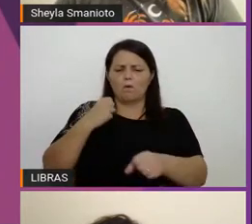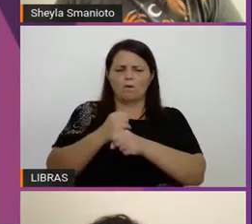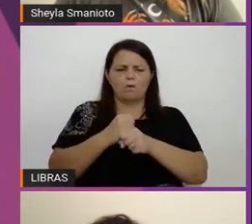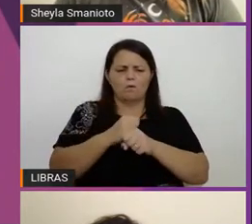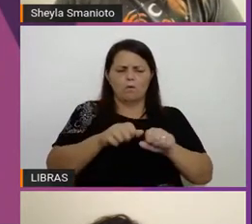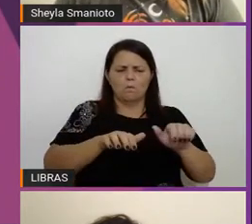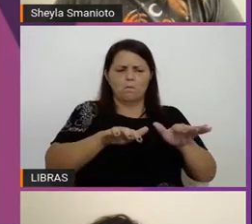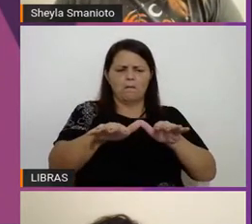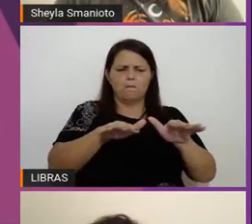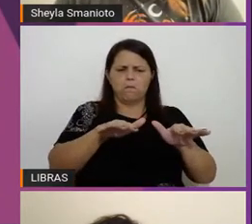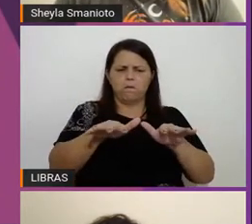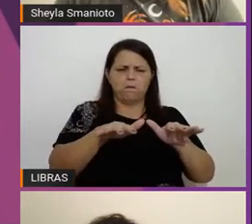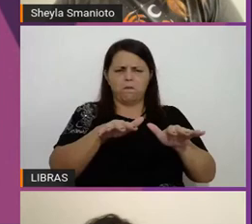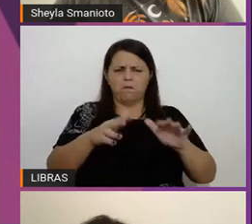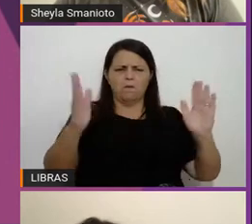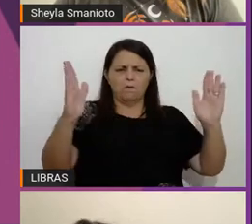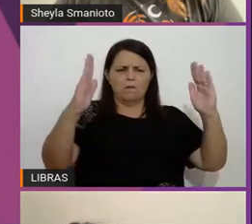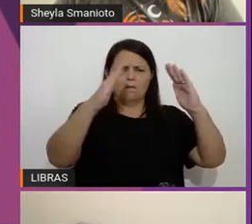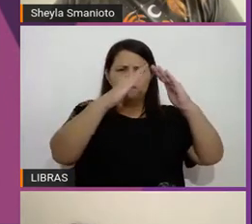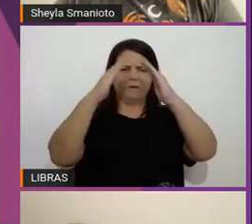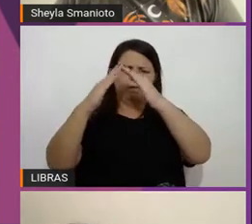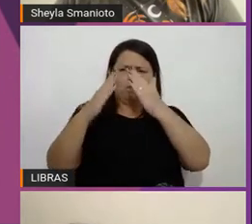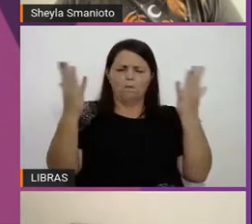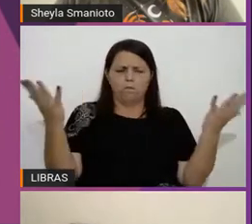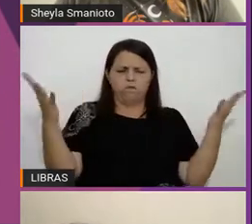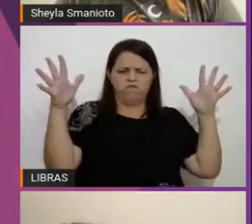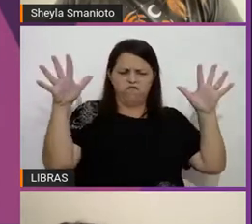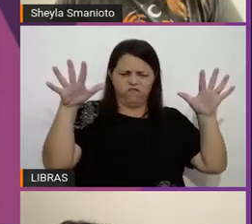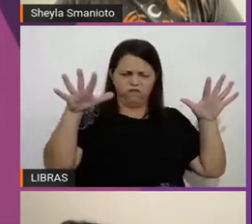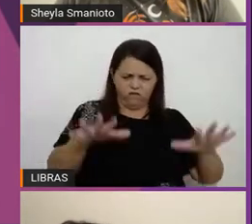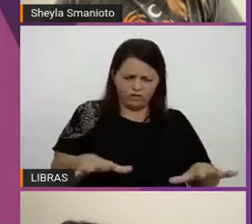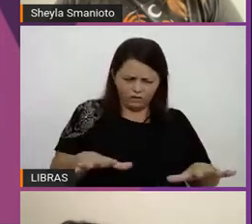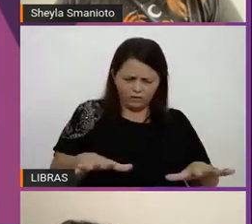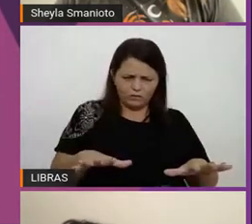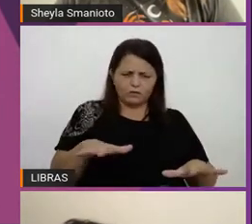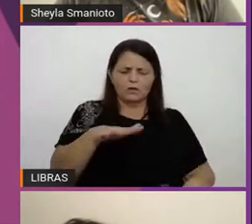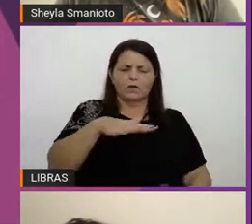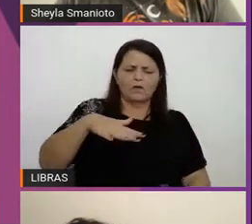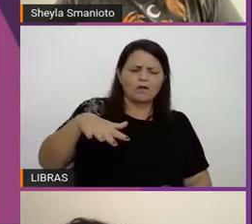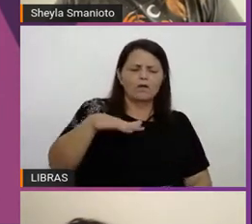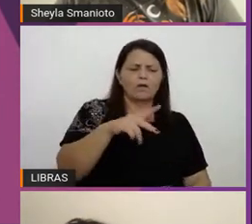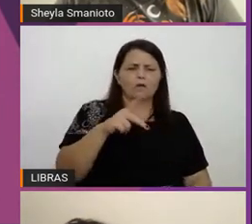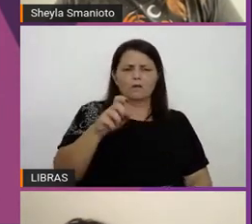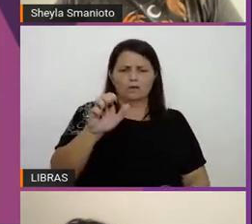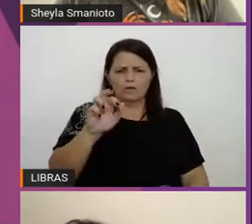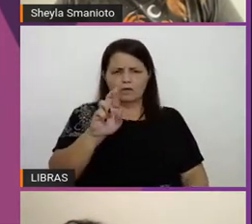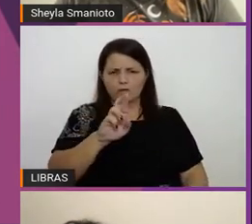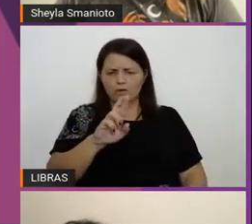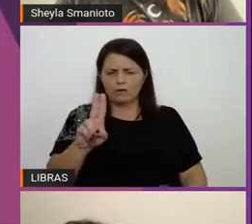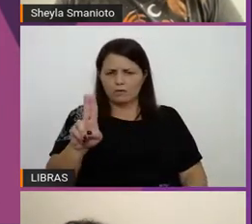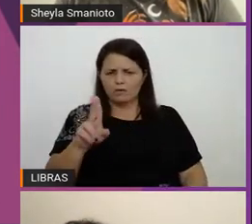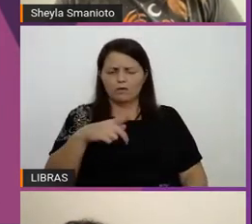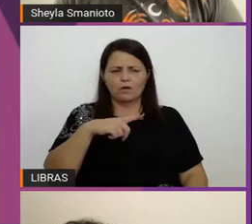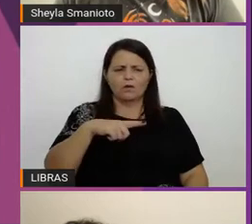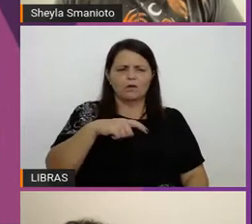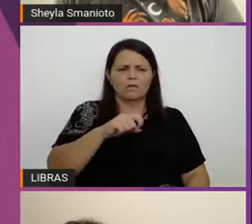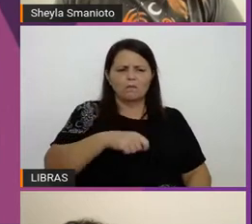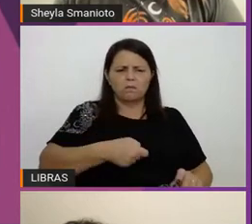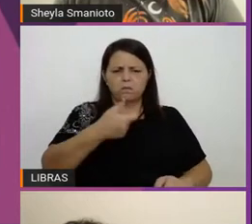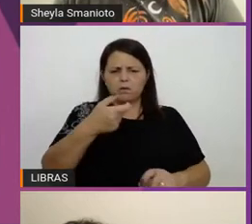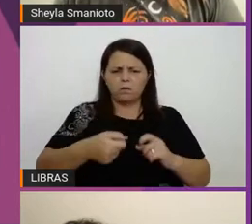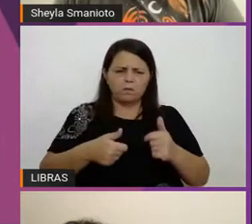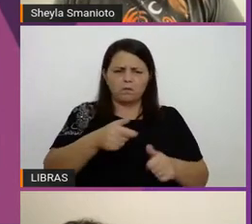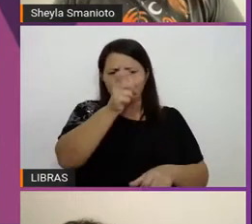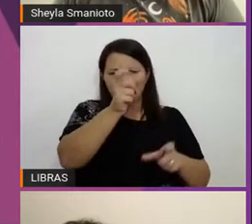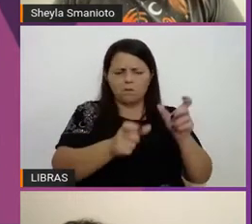terremoto provoca o seu aterramento da cidade de um gato Guy do Peru é uma das poucas Sobreviventes